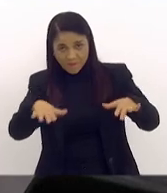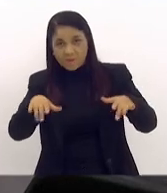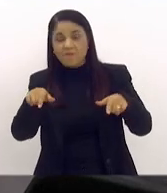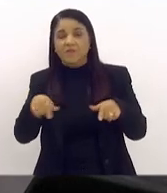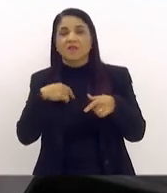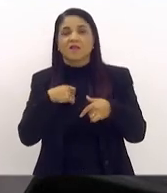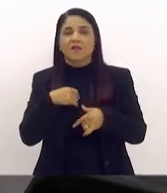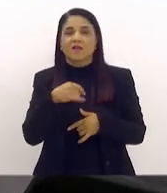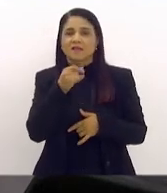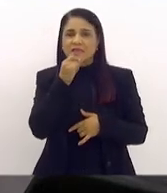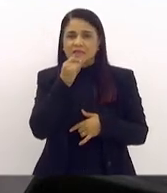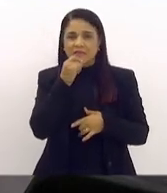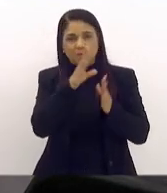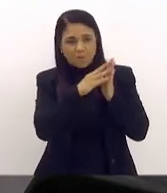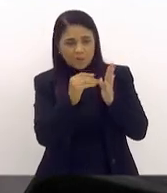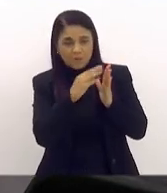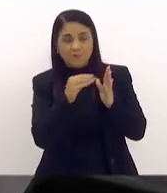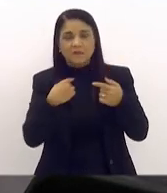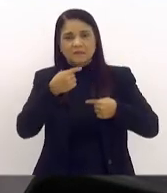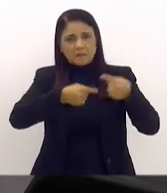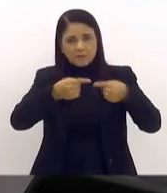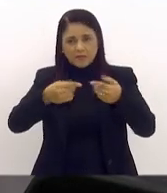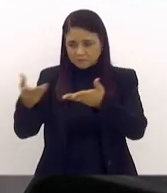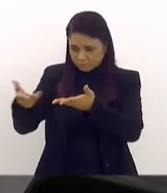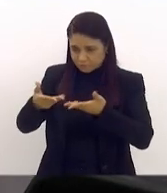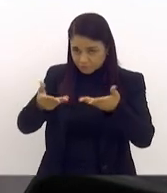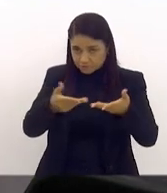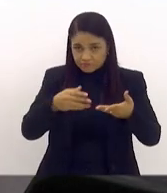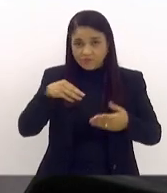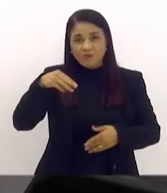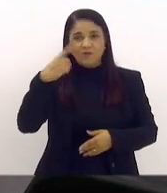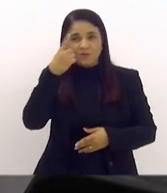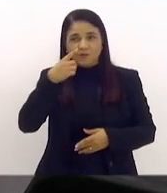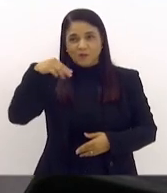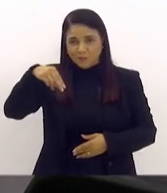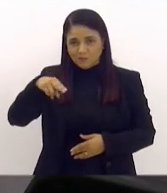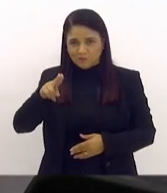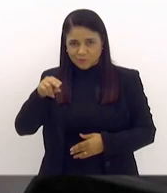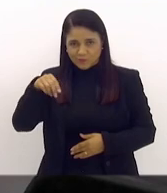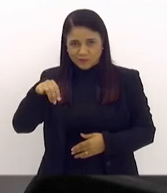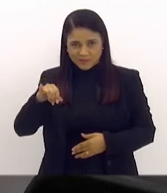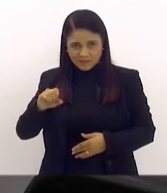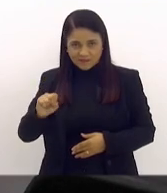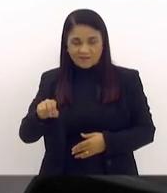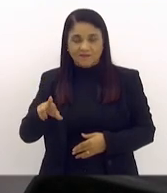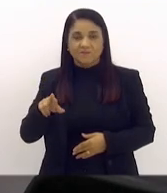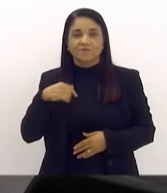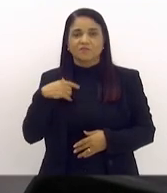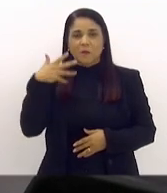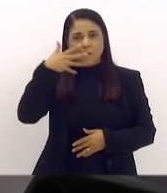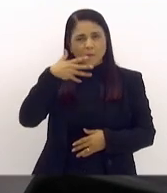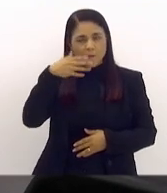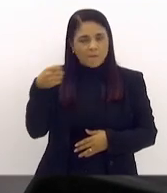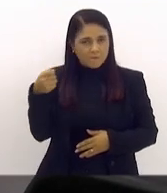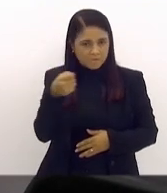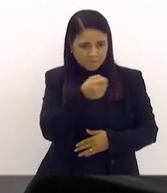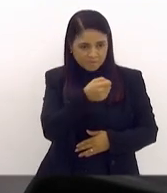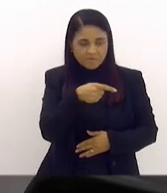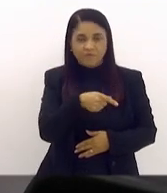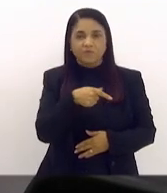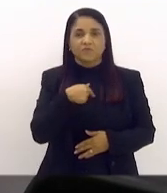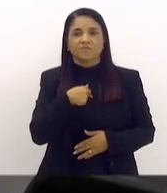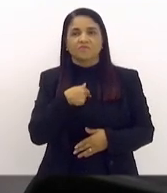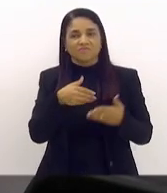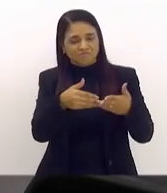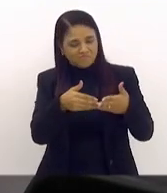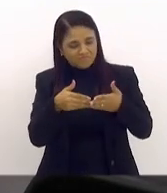Deputado Munis bem-vindo a esses debates já vou passar a palavra e já né dando concedendo a